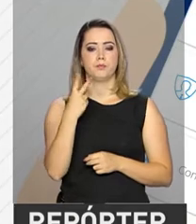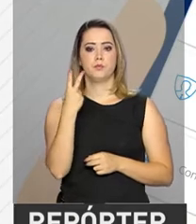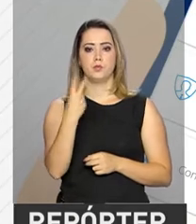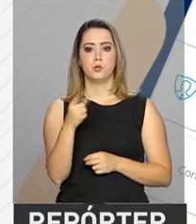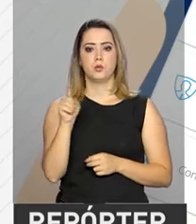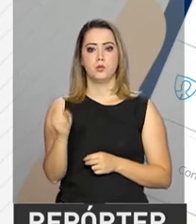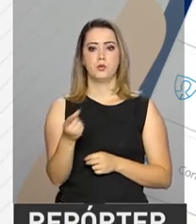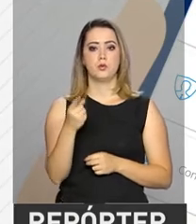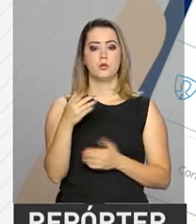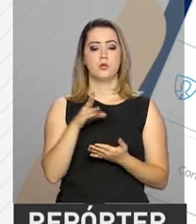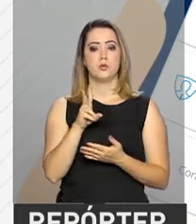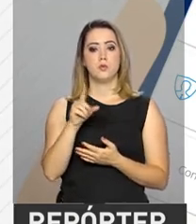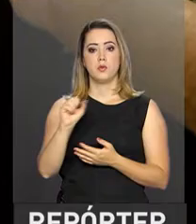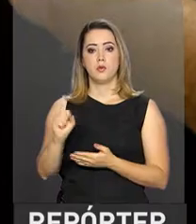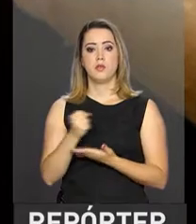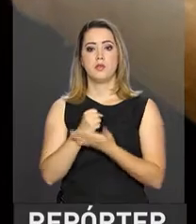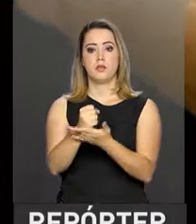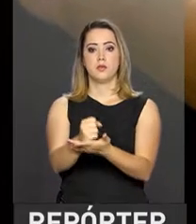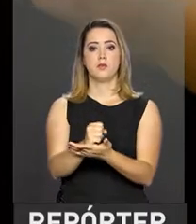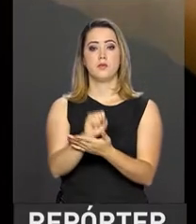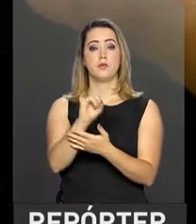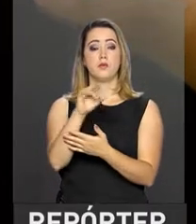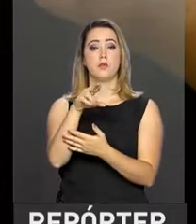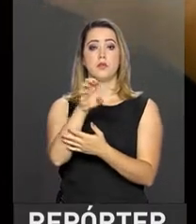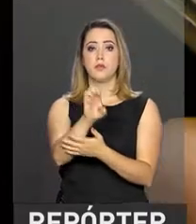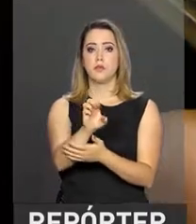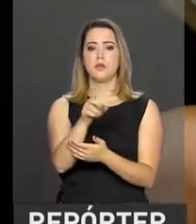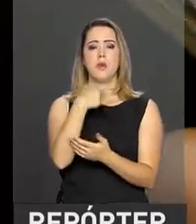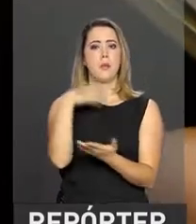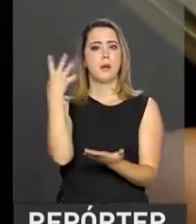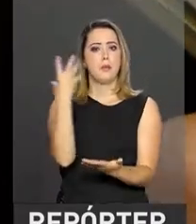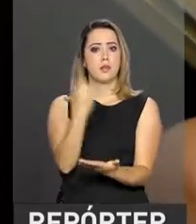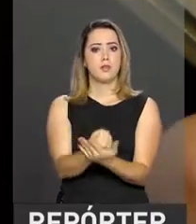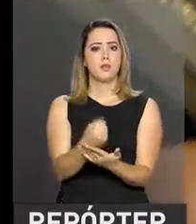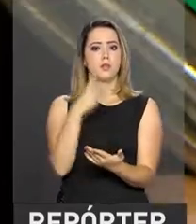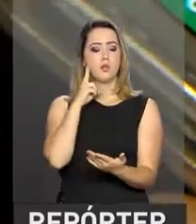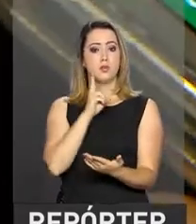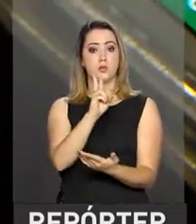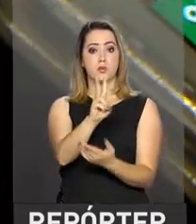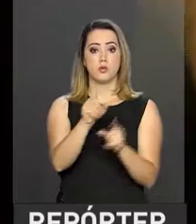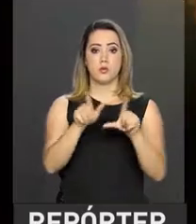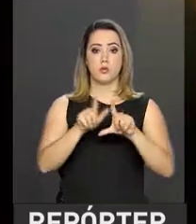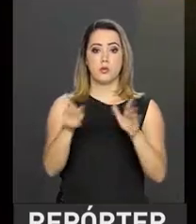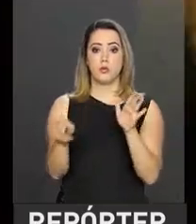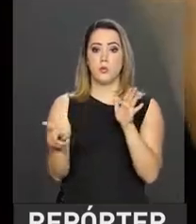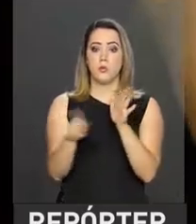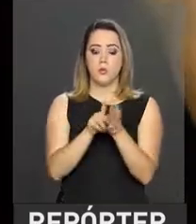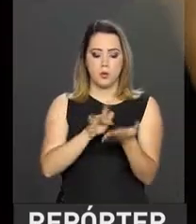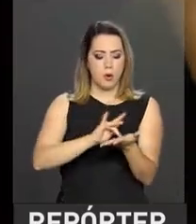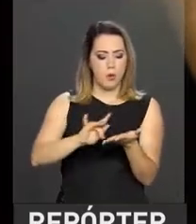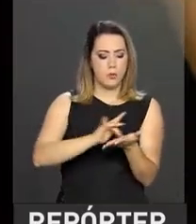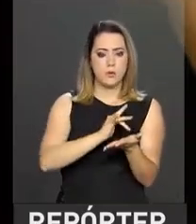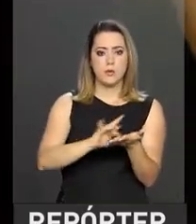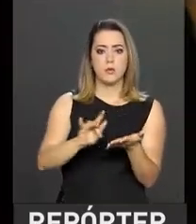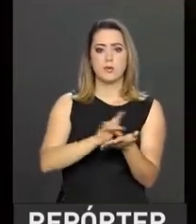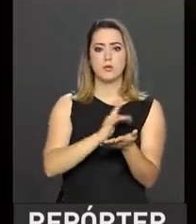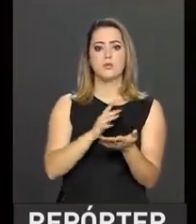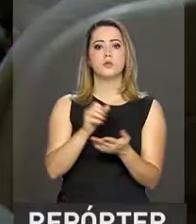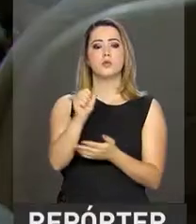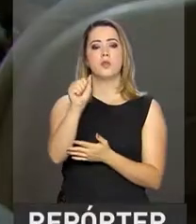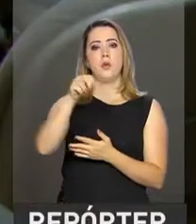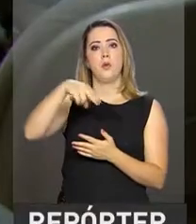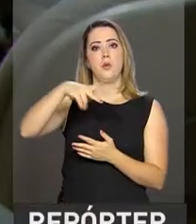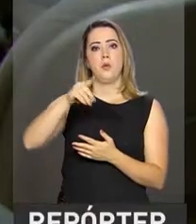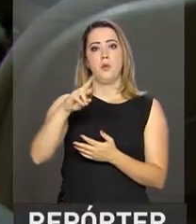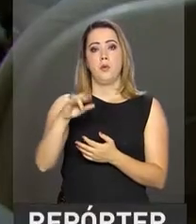mil vagas disponíveis no sine para baixar o aplicativo basta acessar na loja de compras do seu celular com o sistema operacional android